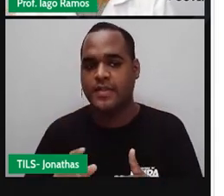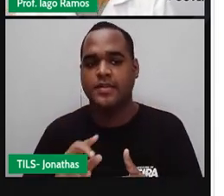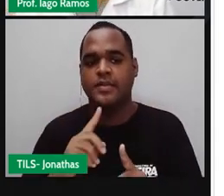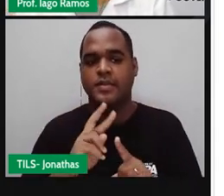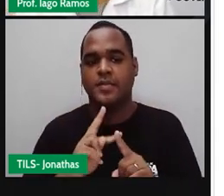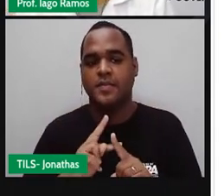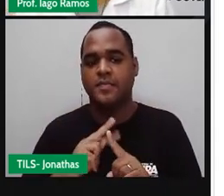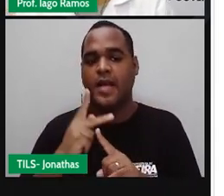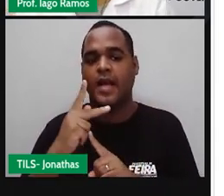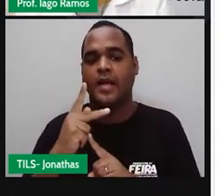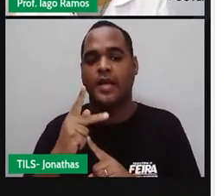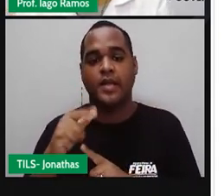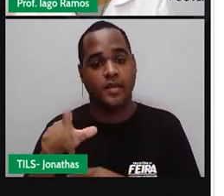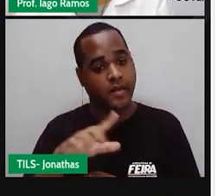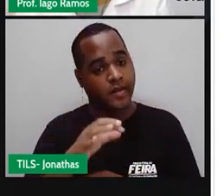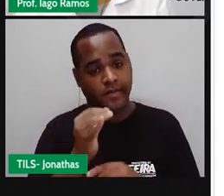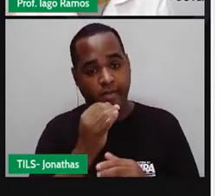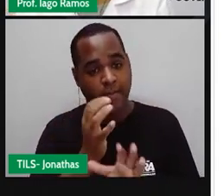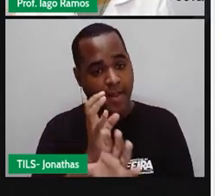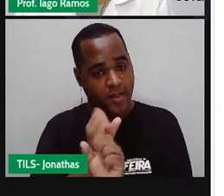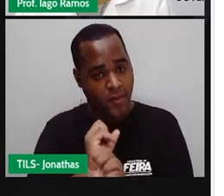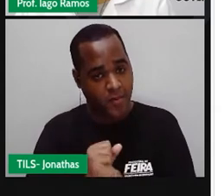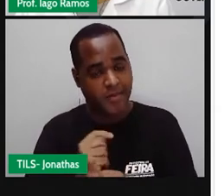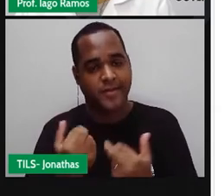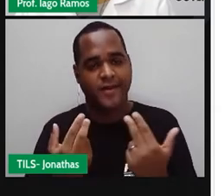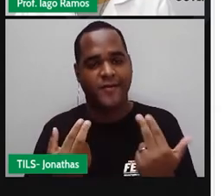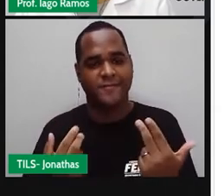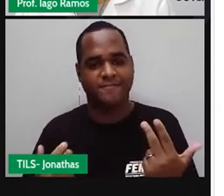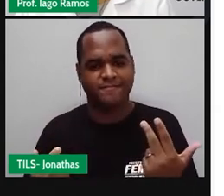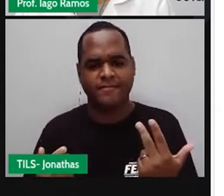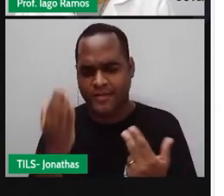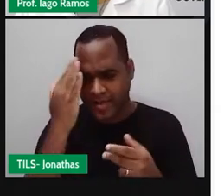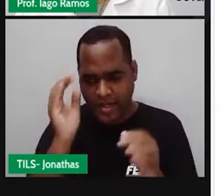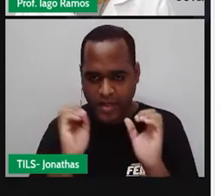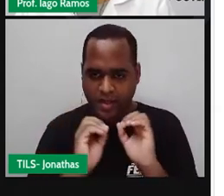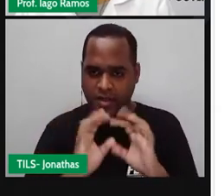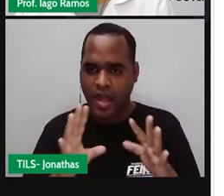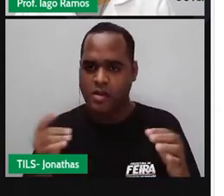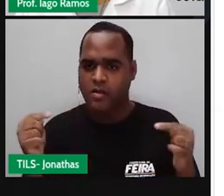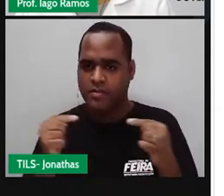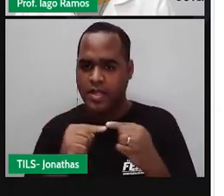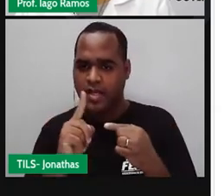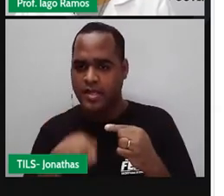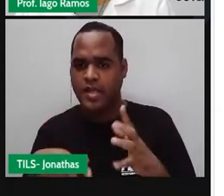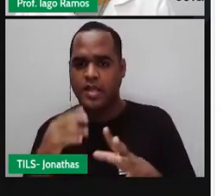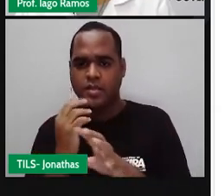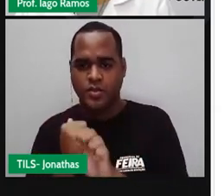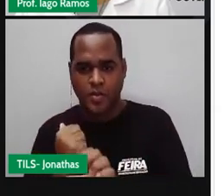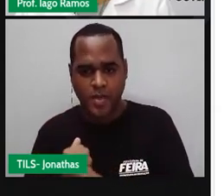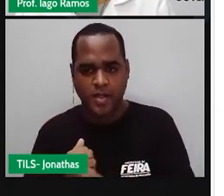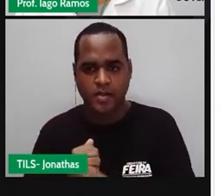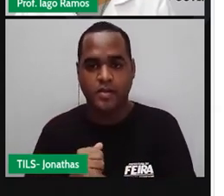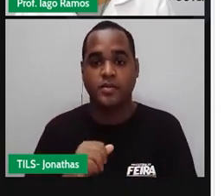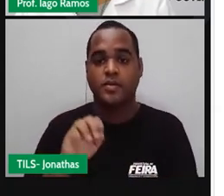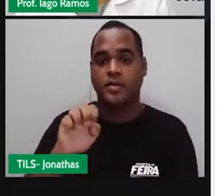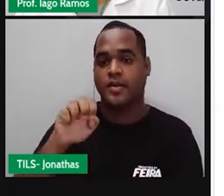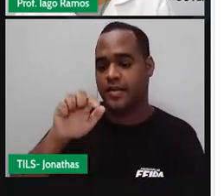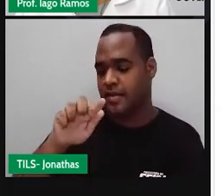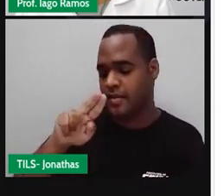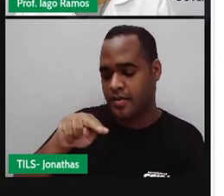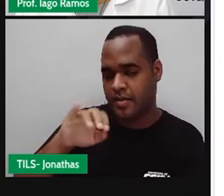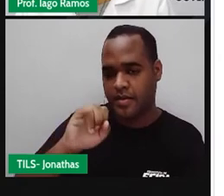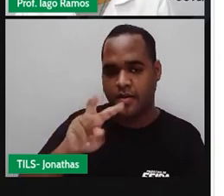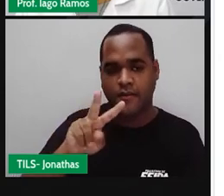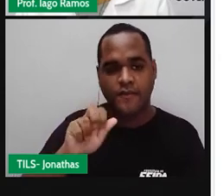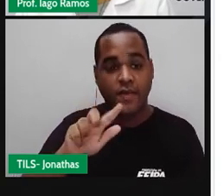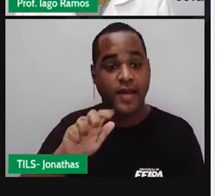que representam a mesma quantidade certo então deu para entender o que é fração equivalente bom vamos deixar isso